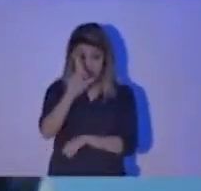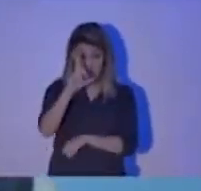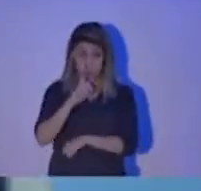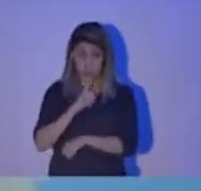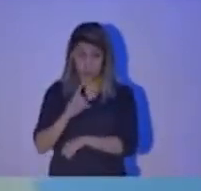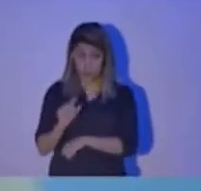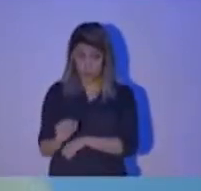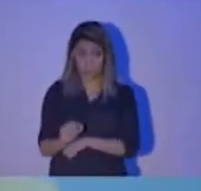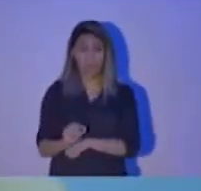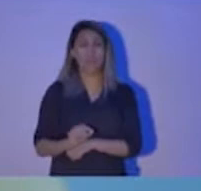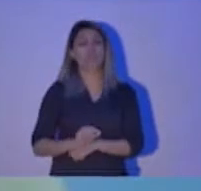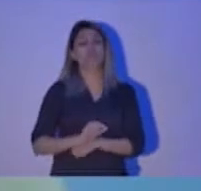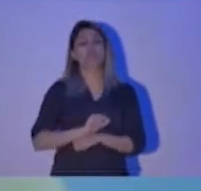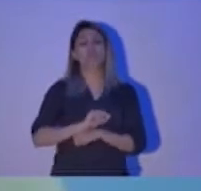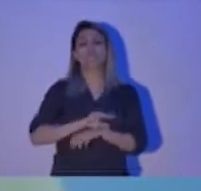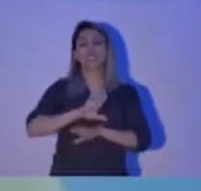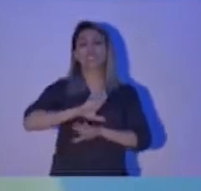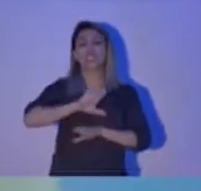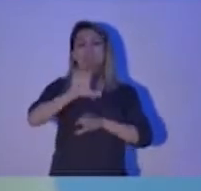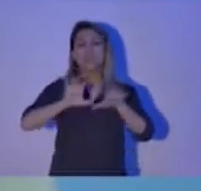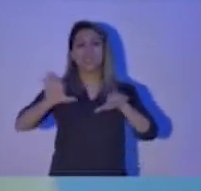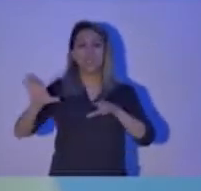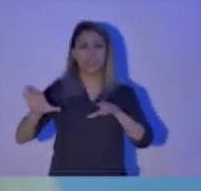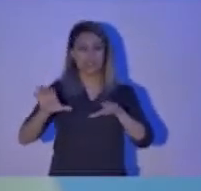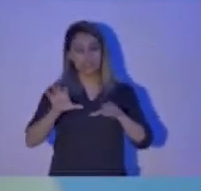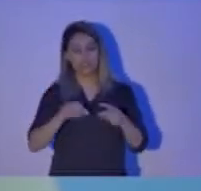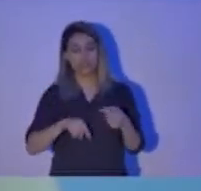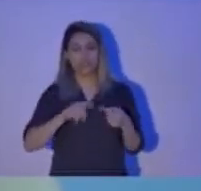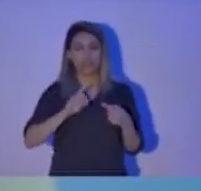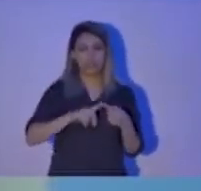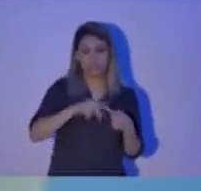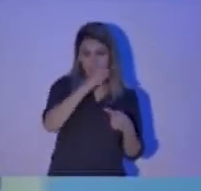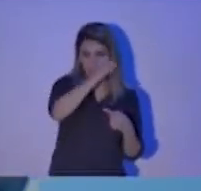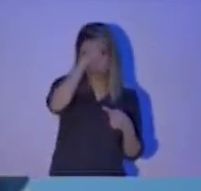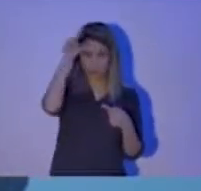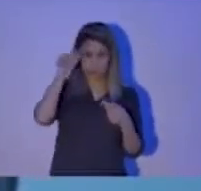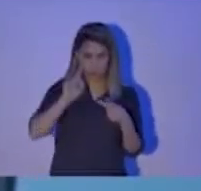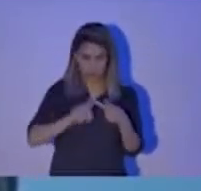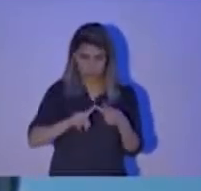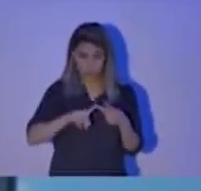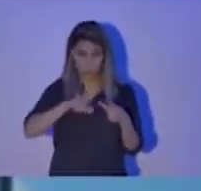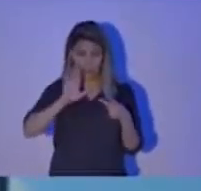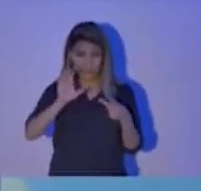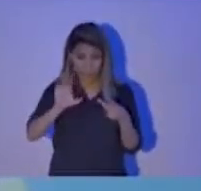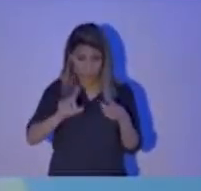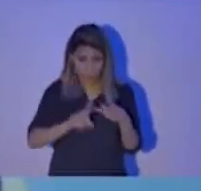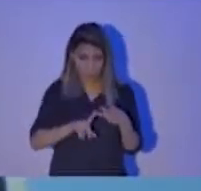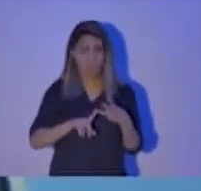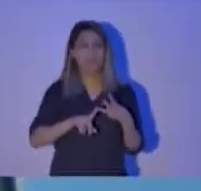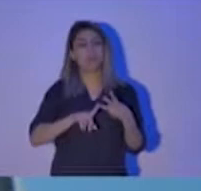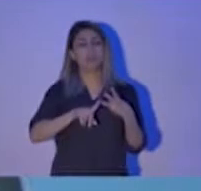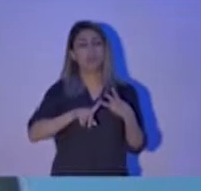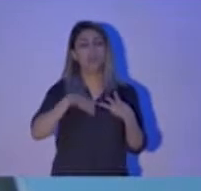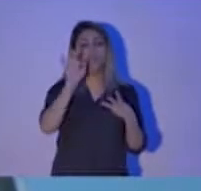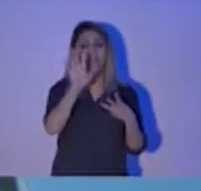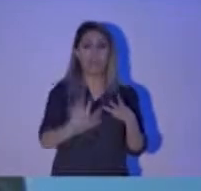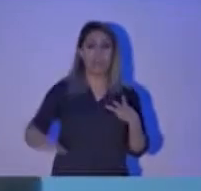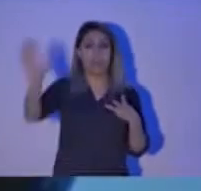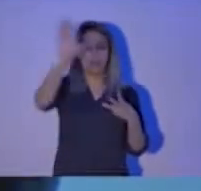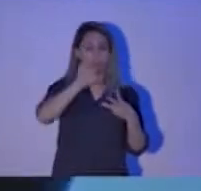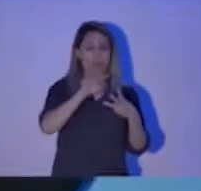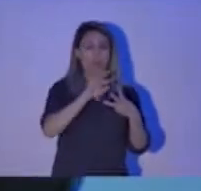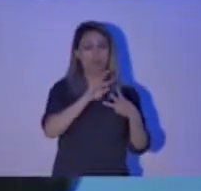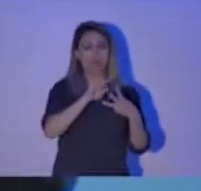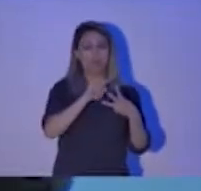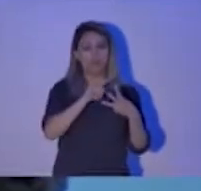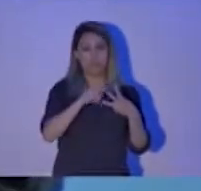complexidade enorme nesse que é uma referência, que é a coerência, né? Um do Norte. Mas veja que coisa cruel, triste. O